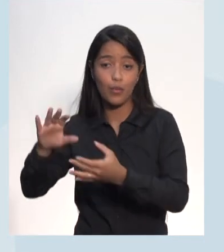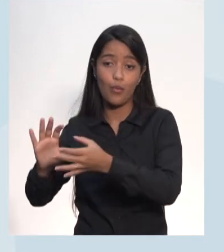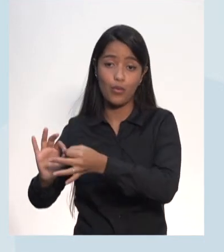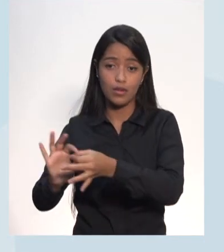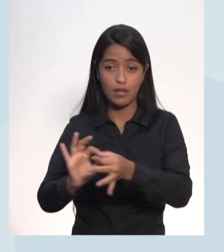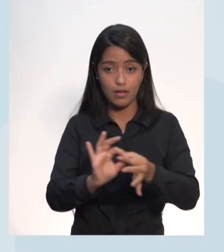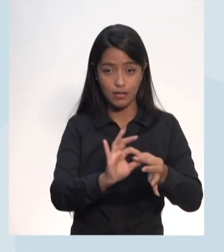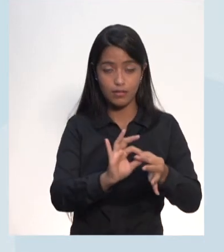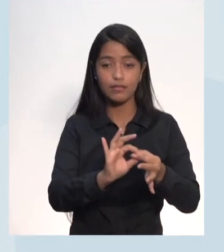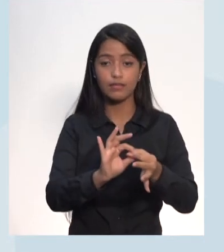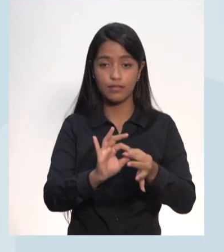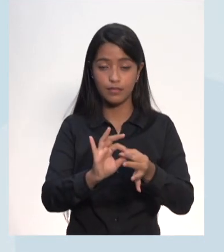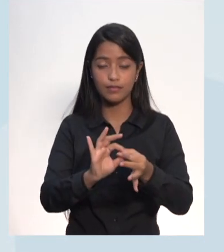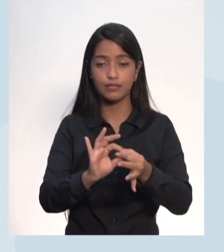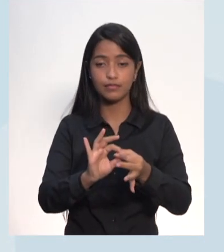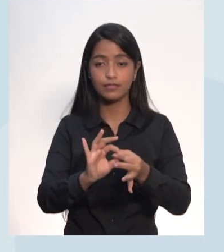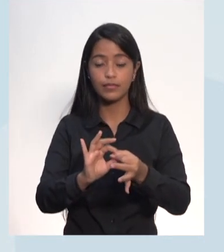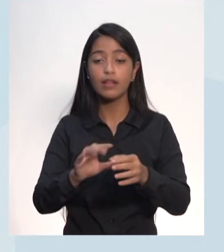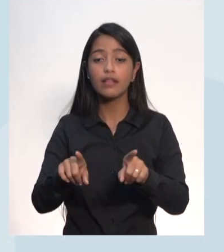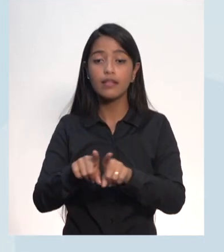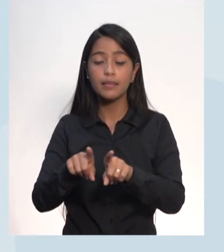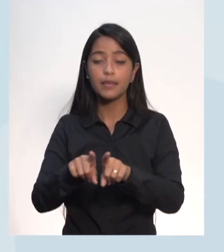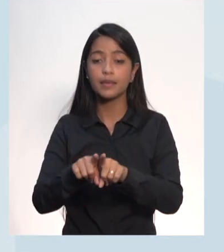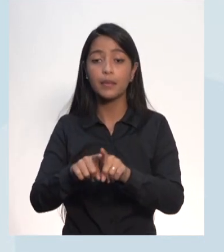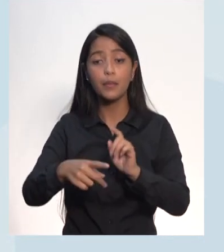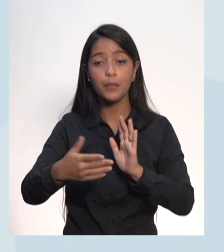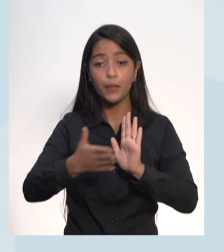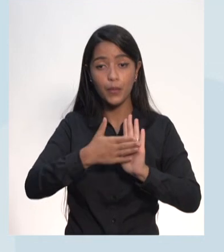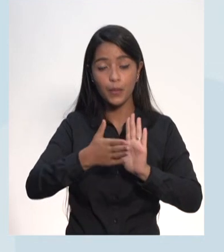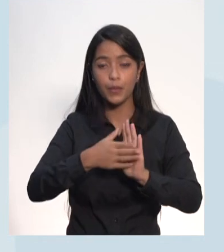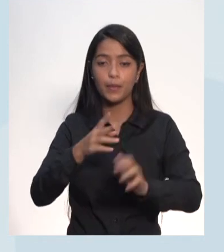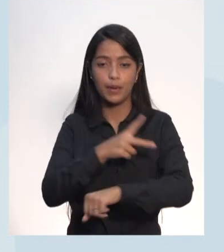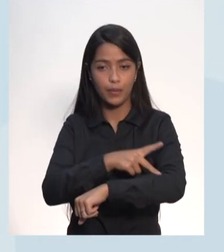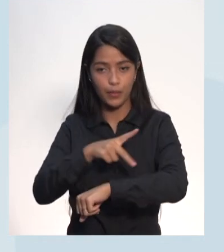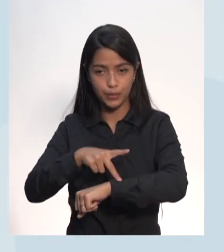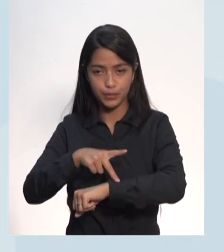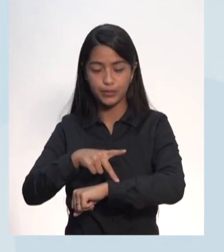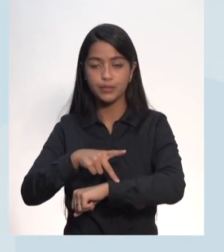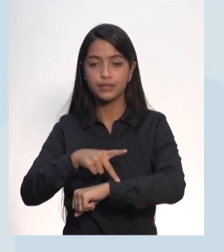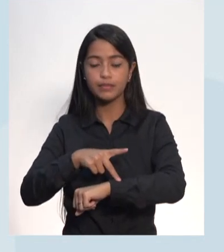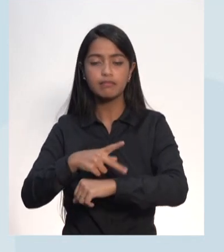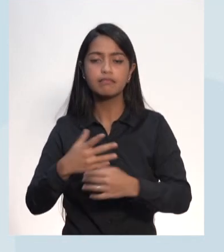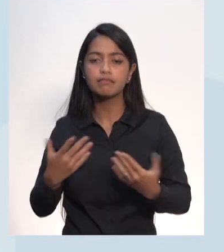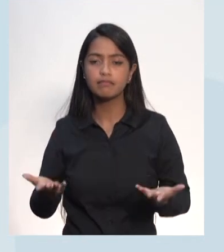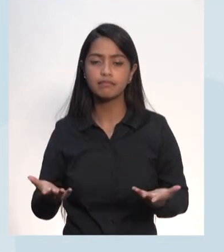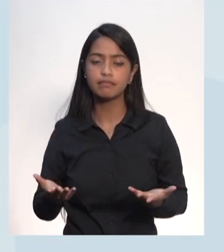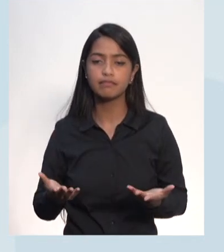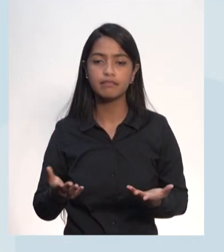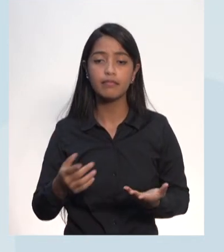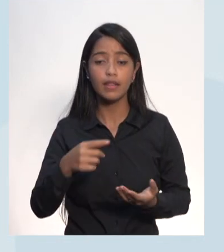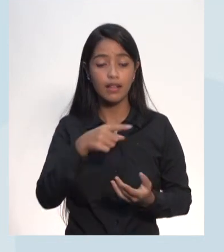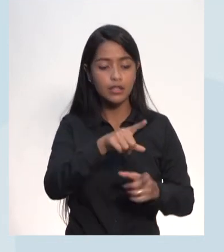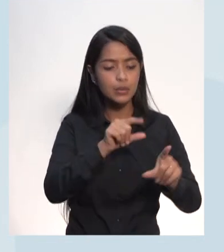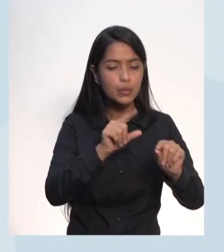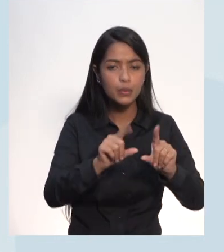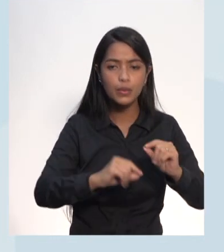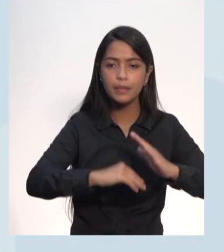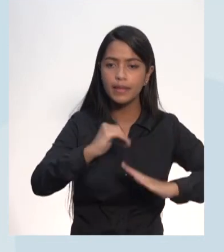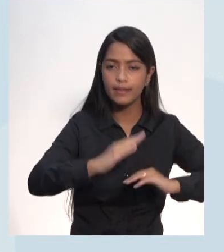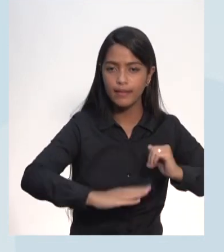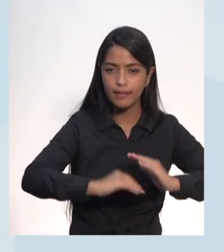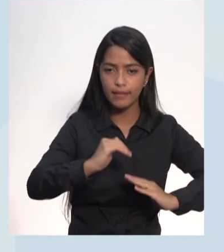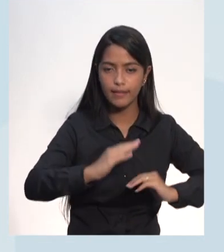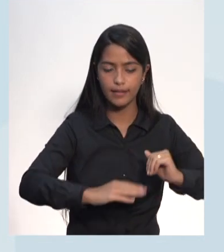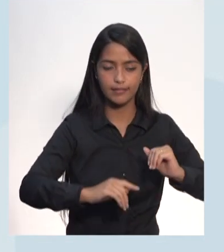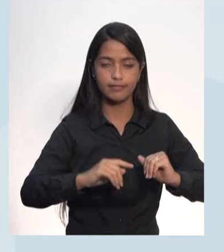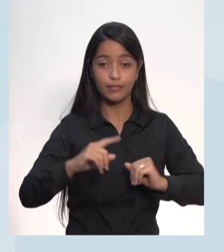uma modalidade e de uma proposta pedagógica. Assim, a abordagem sobre as habilidades essenciais selecionadas